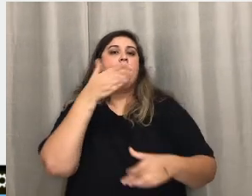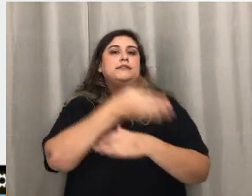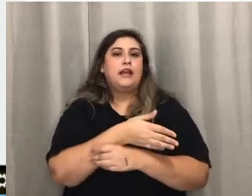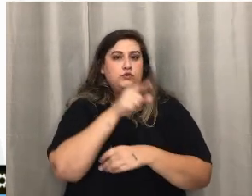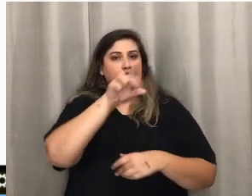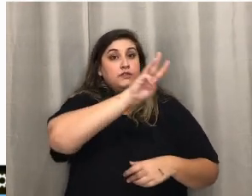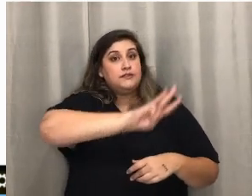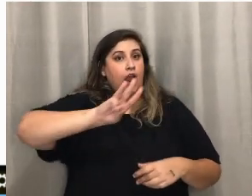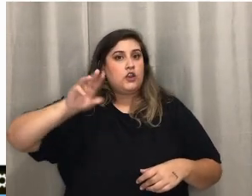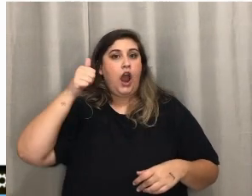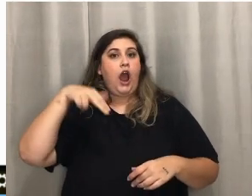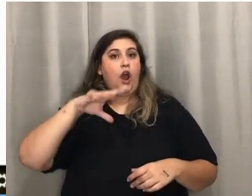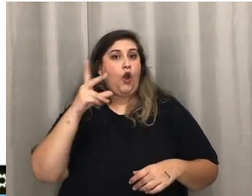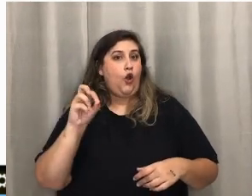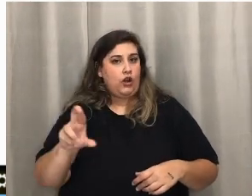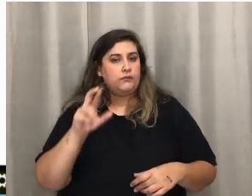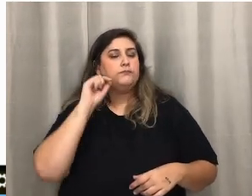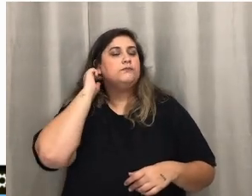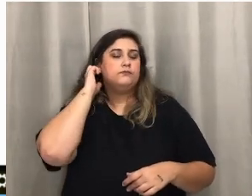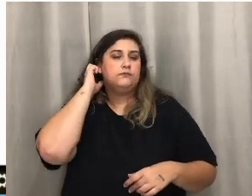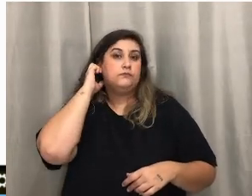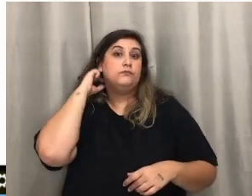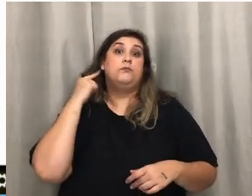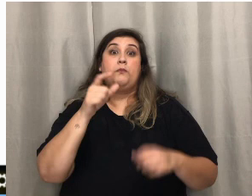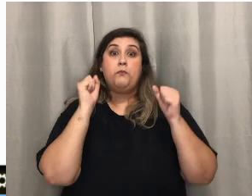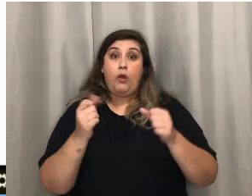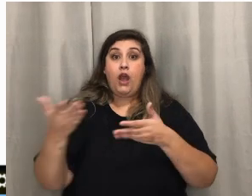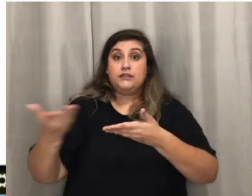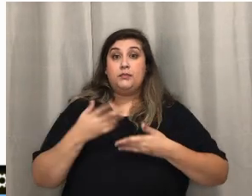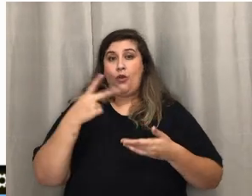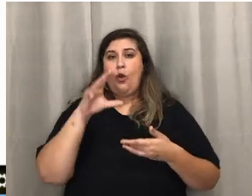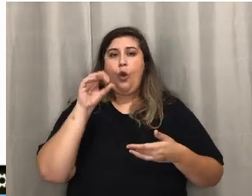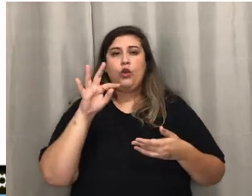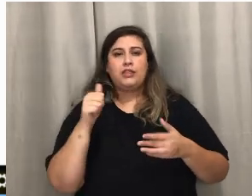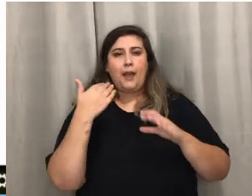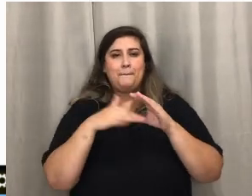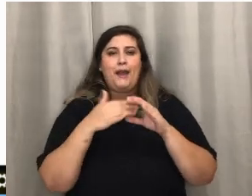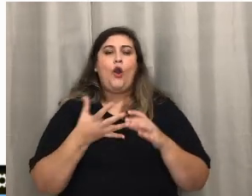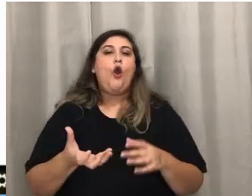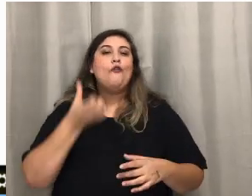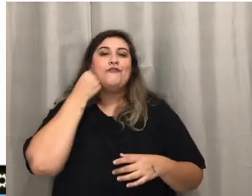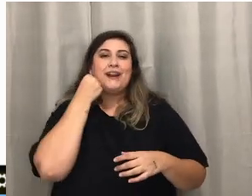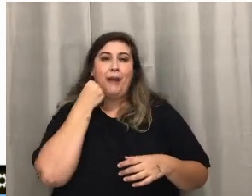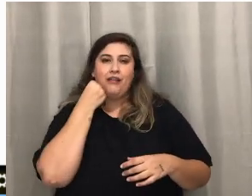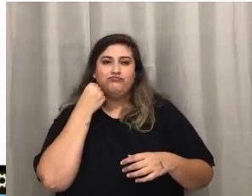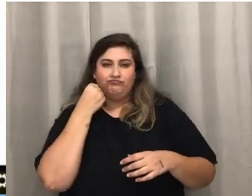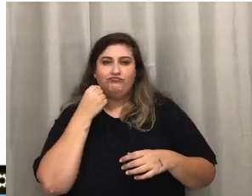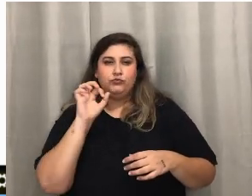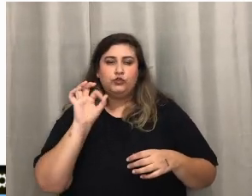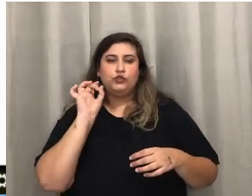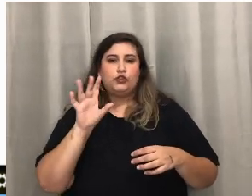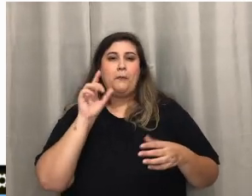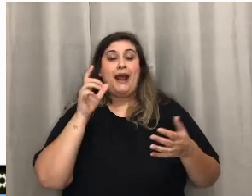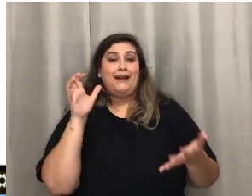Anchor. Você poderá receber na sua conta de e-mail uma confirmação que você